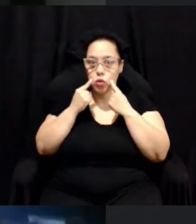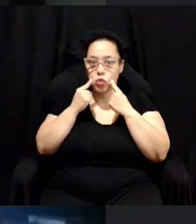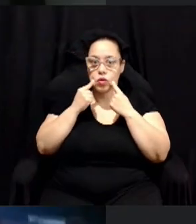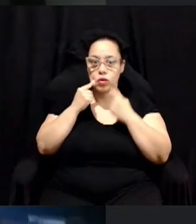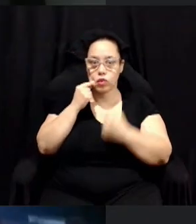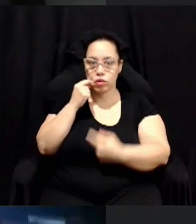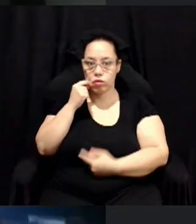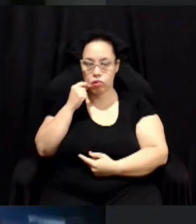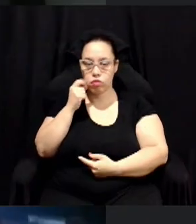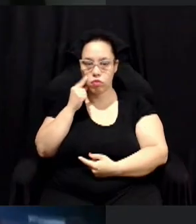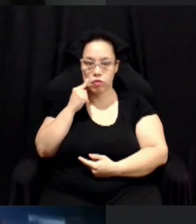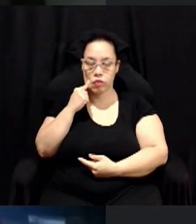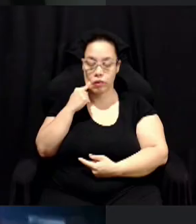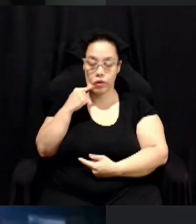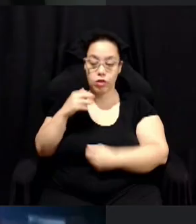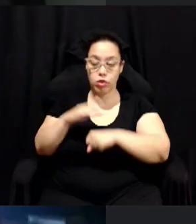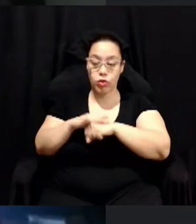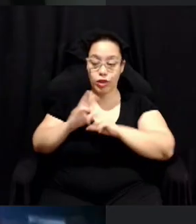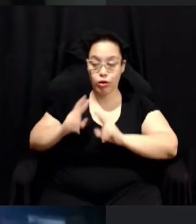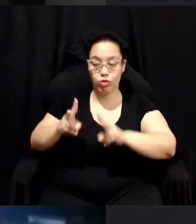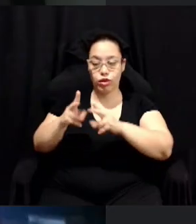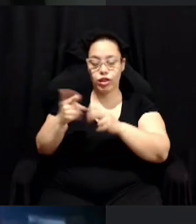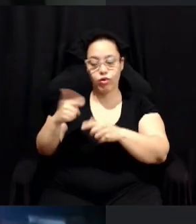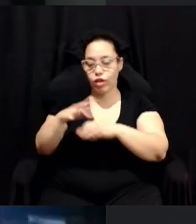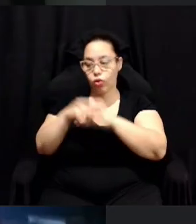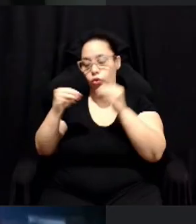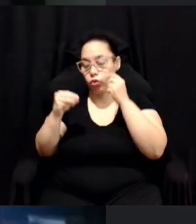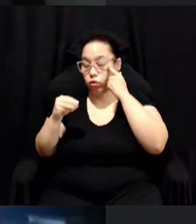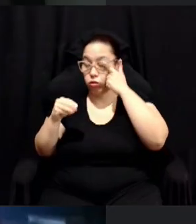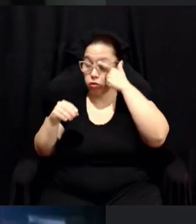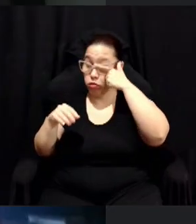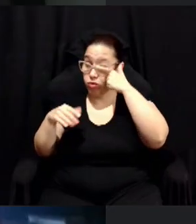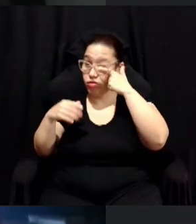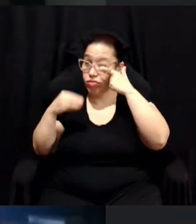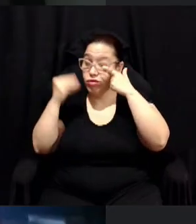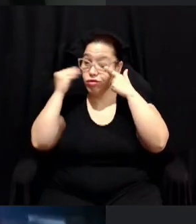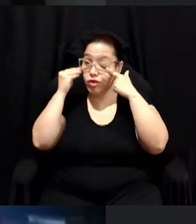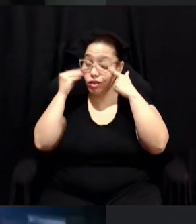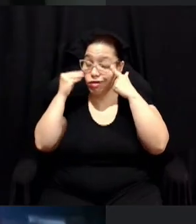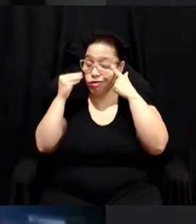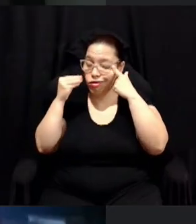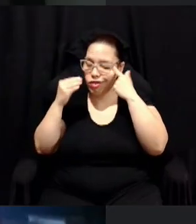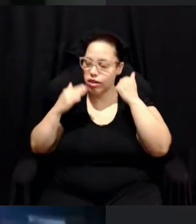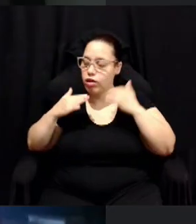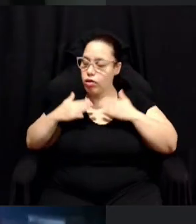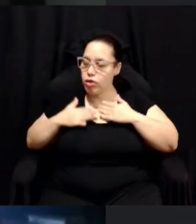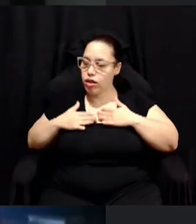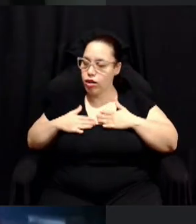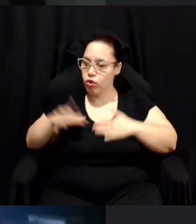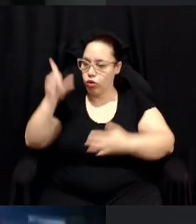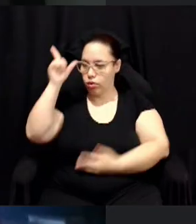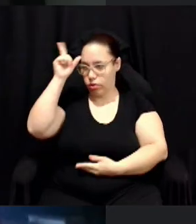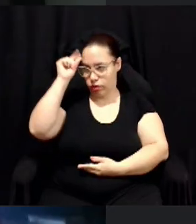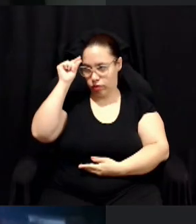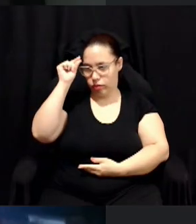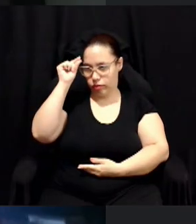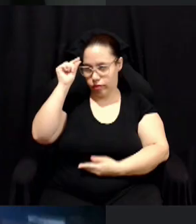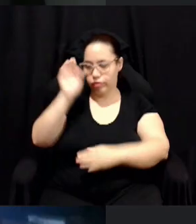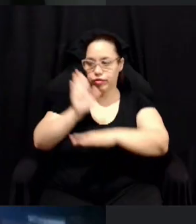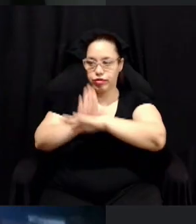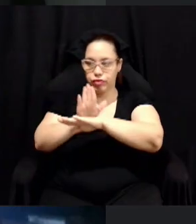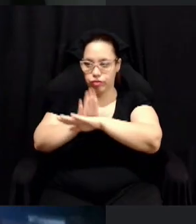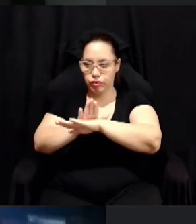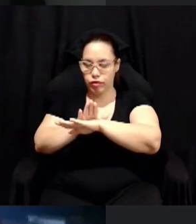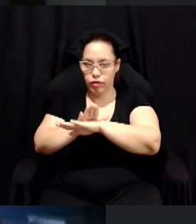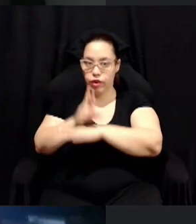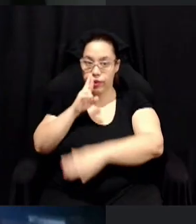doença crônica, né, sem cura. Mas tentar levar da forma mais leve possível, porque isso acaba ajudando muito também na resposta à medicação,